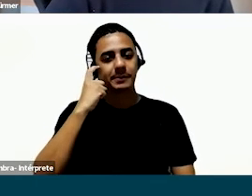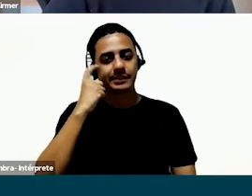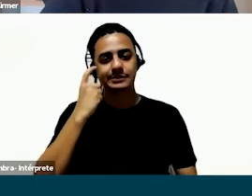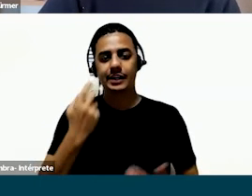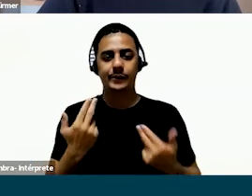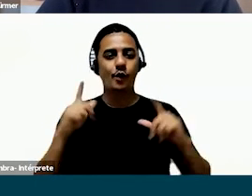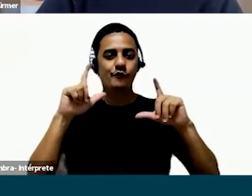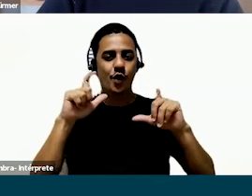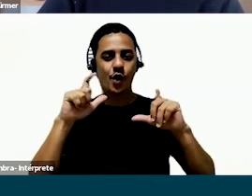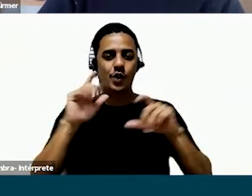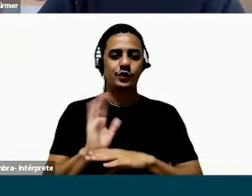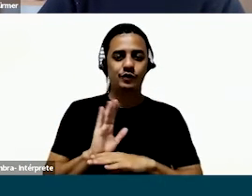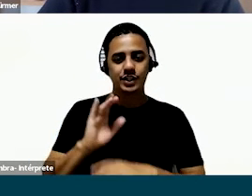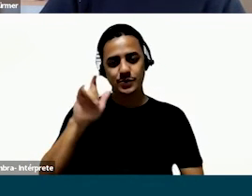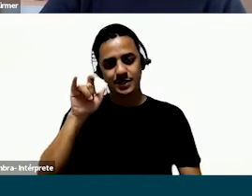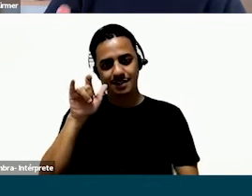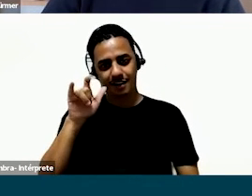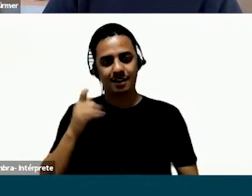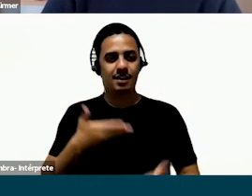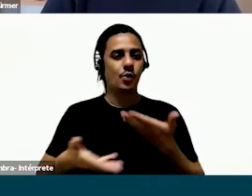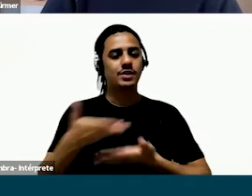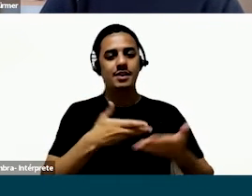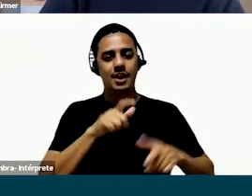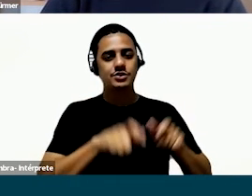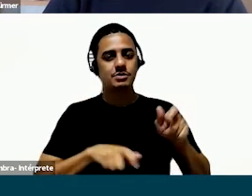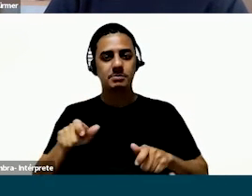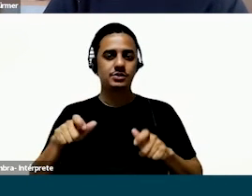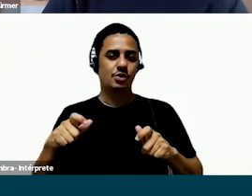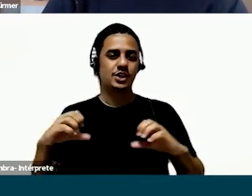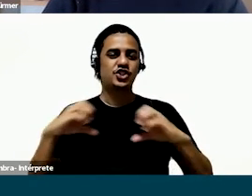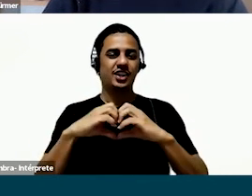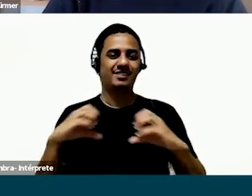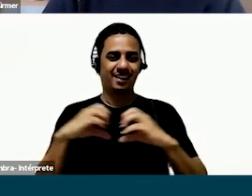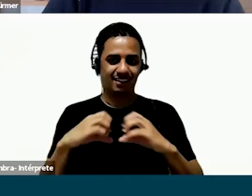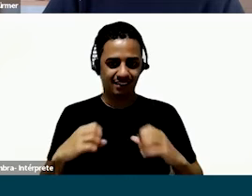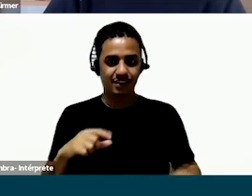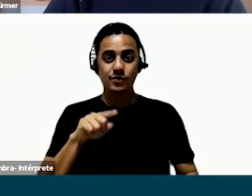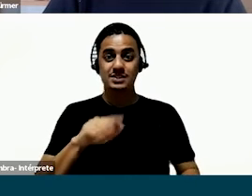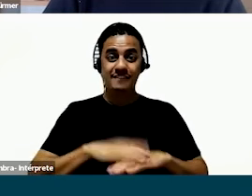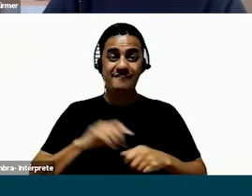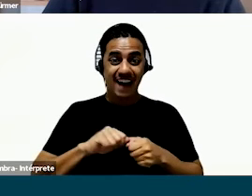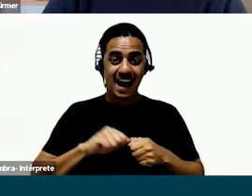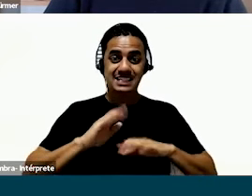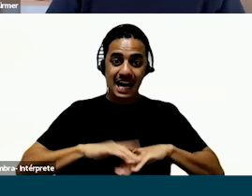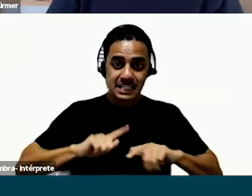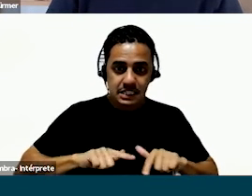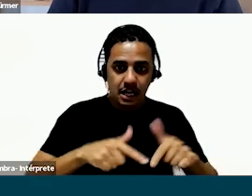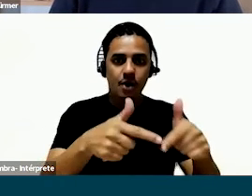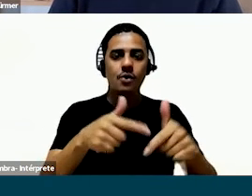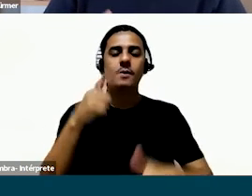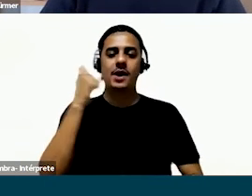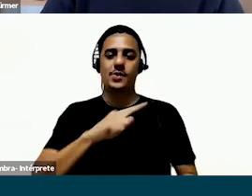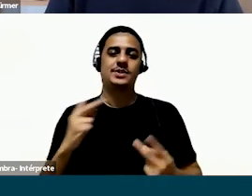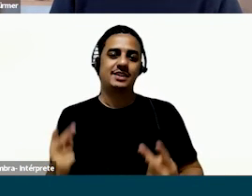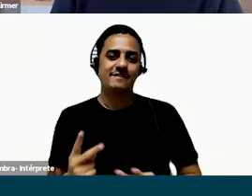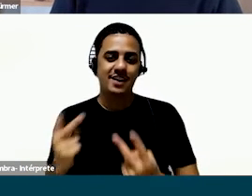E a gente pode pensar na mesma lógica para postar fotos e vídeos no Instagram, por exemplo, e interagir com a pessoa que você deu match no Tinder. Você precisa fazer essas ações para, de